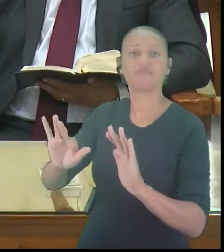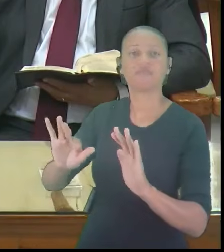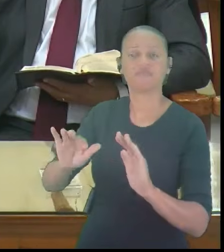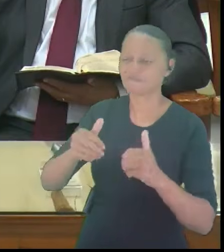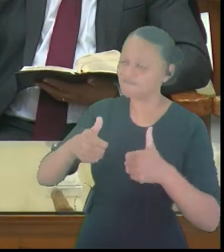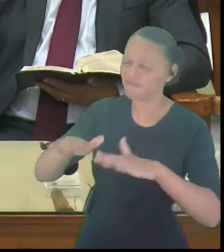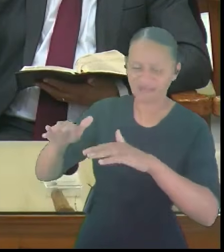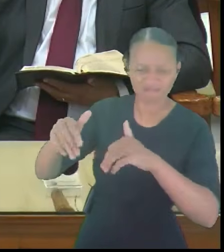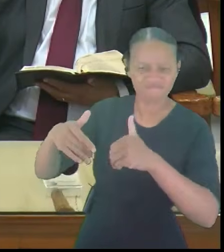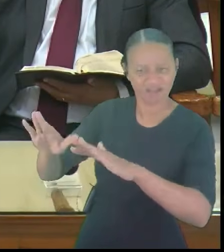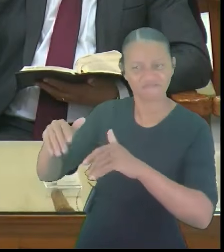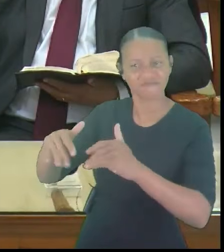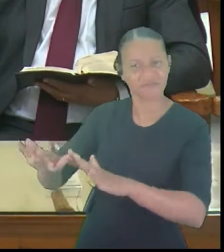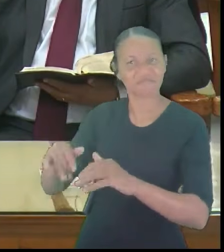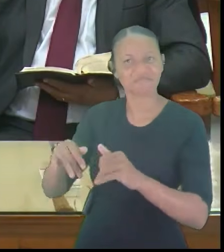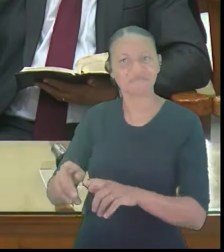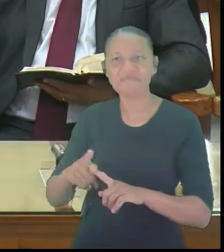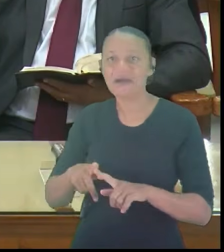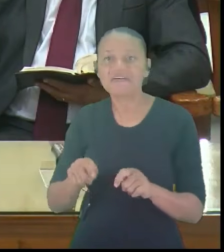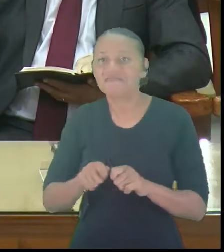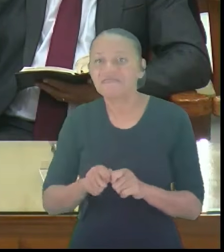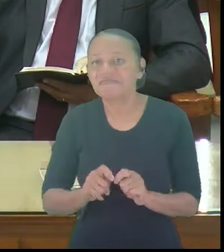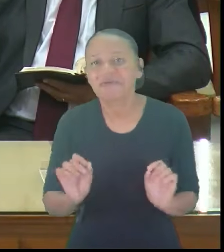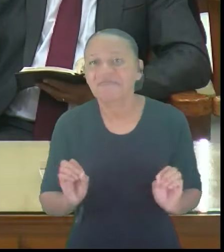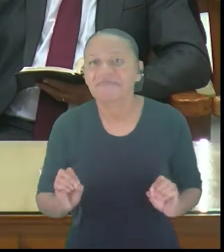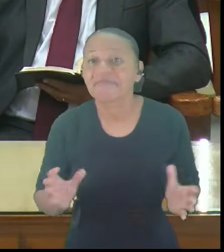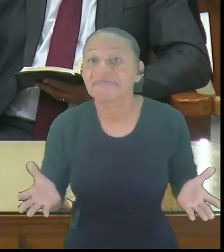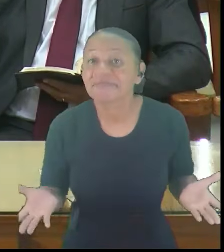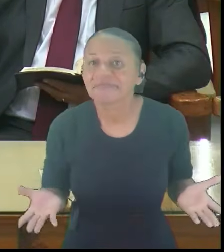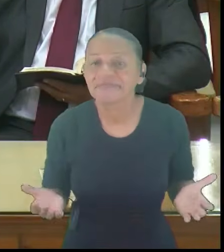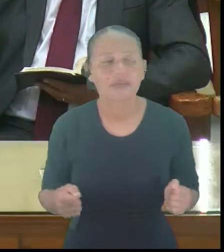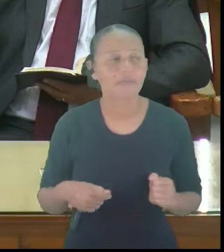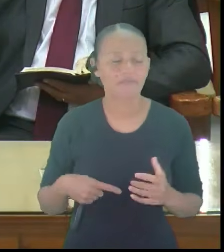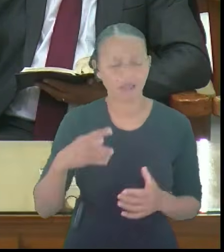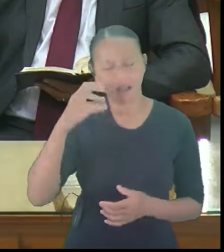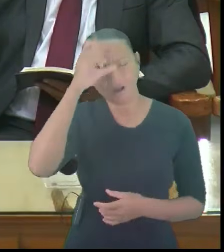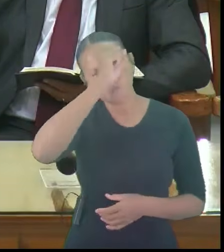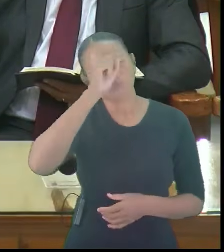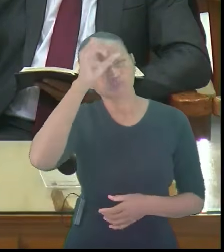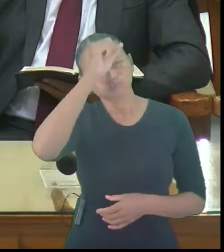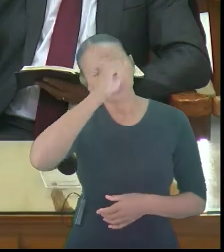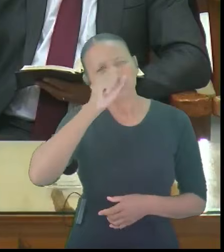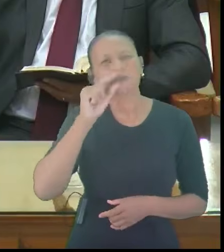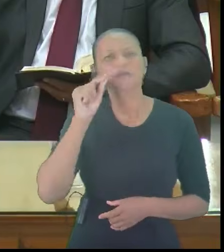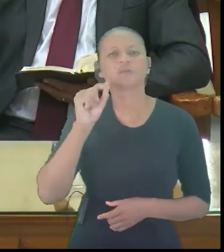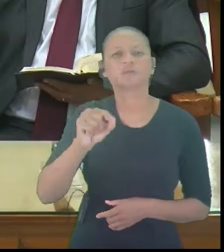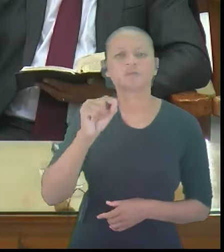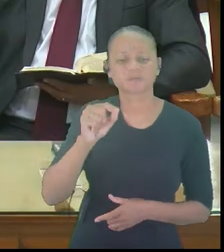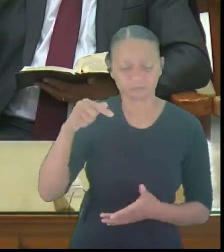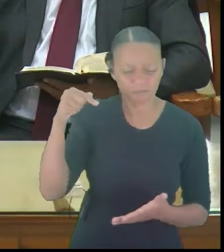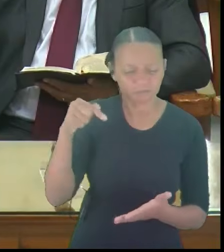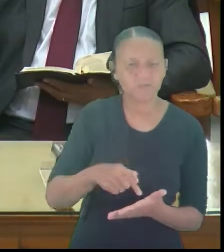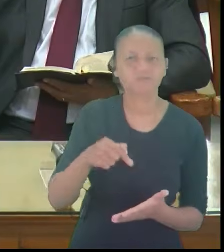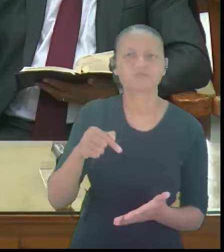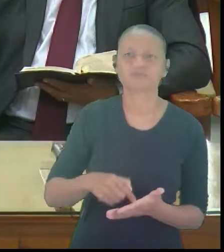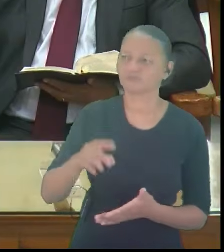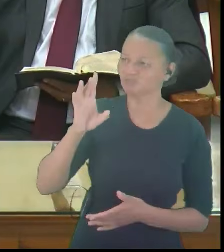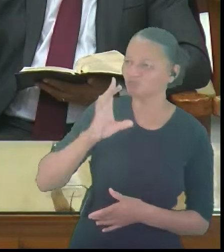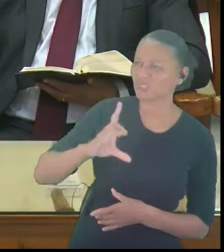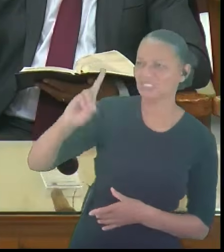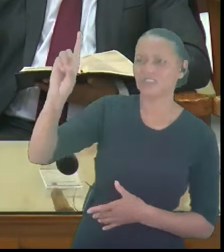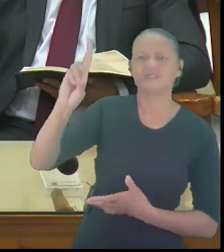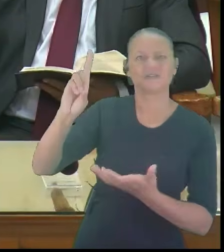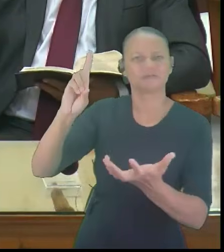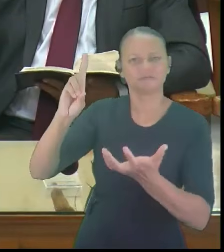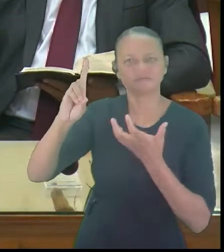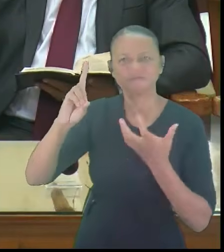Para correr para fora do alpendre. Mas o que é que eu aprendo aqui? Eu aprendo aqui que quando Deus